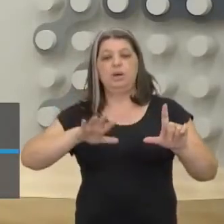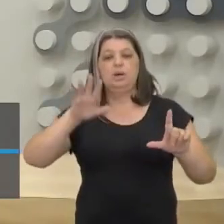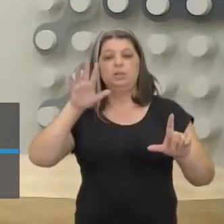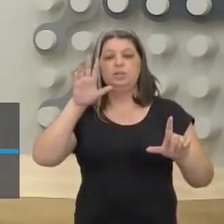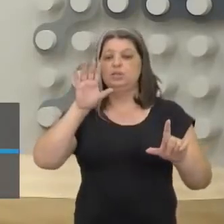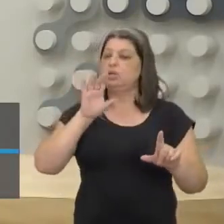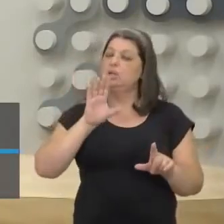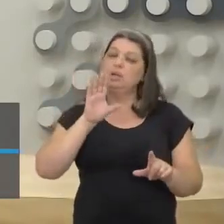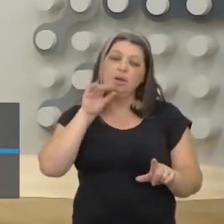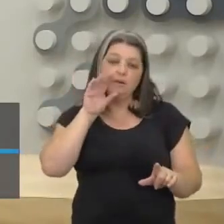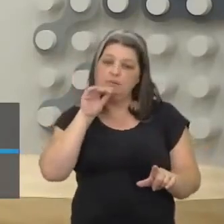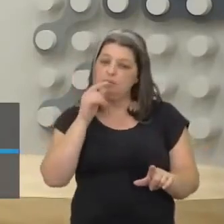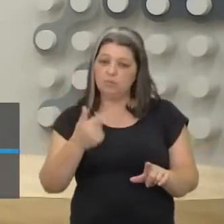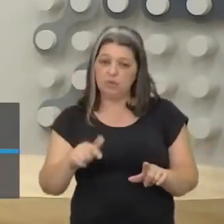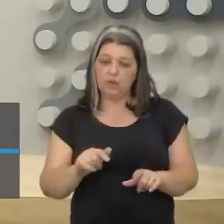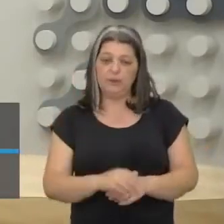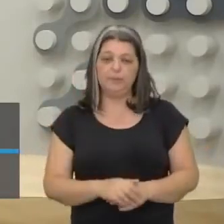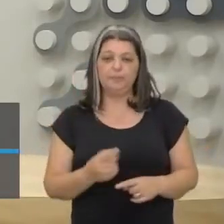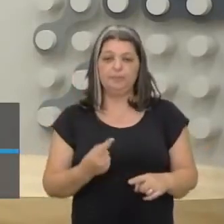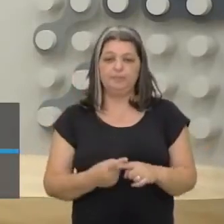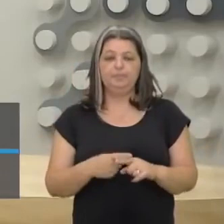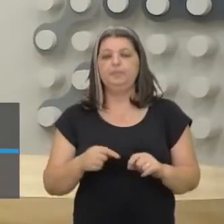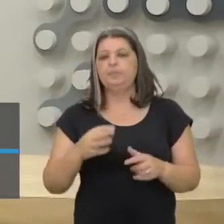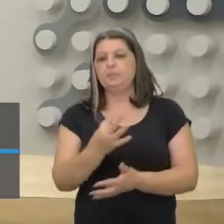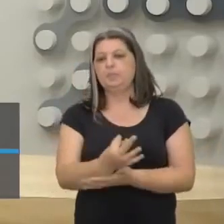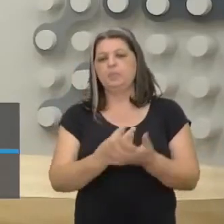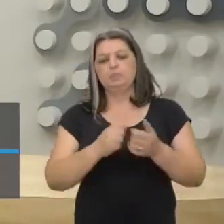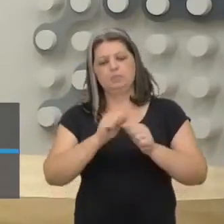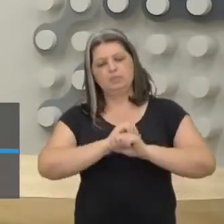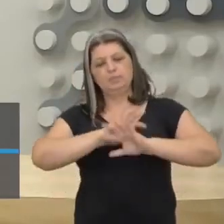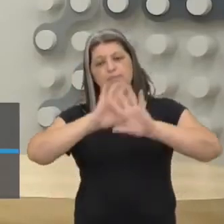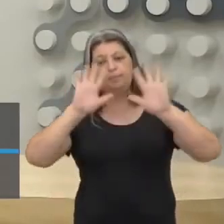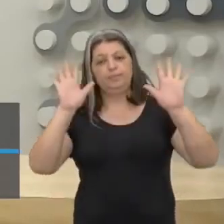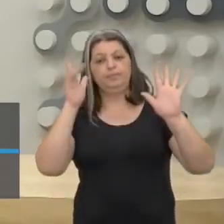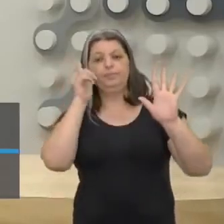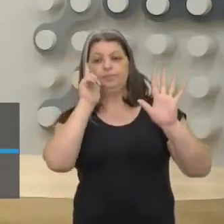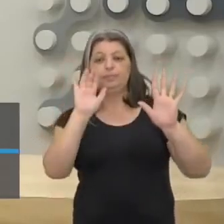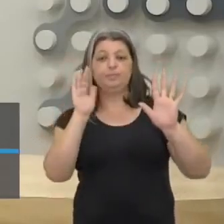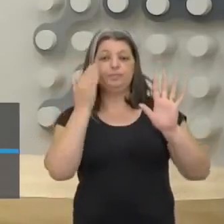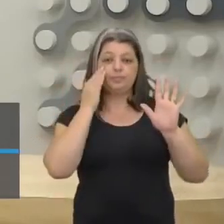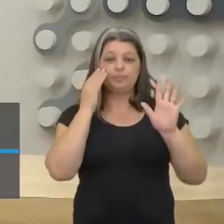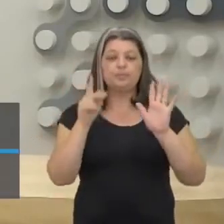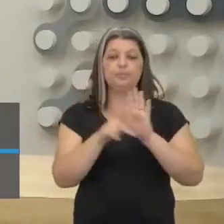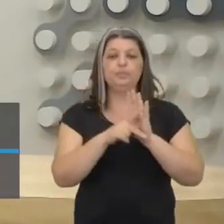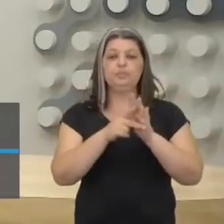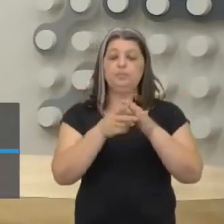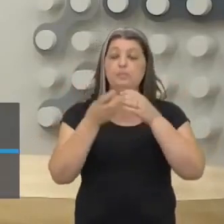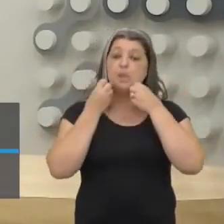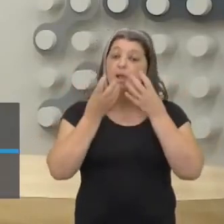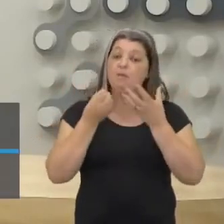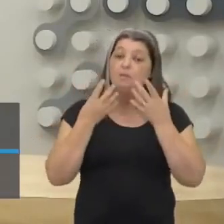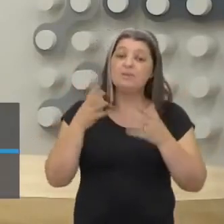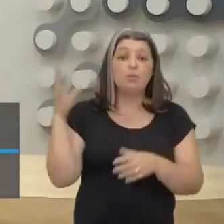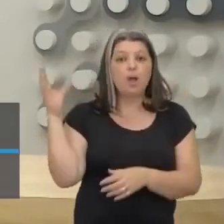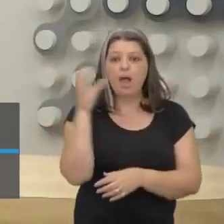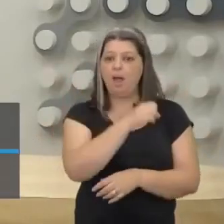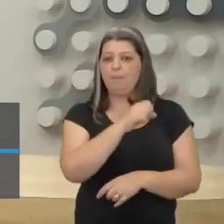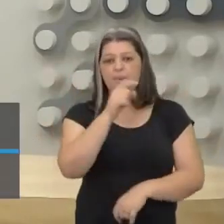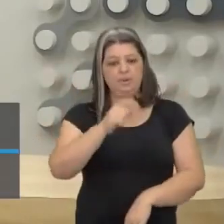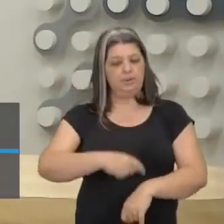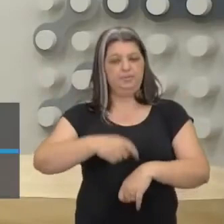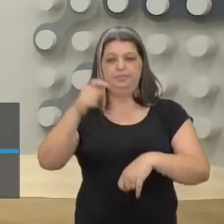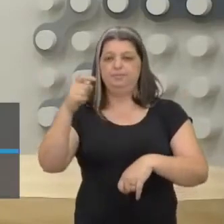gráficos, infográficos, para que o texto fique mais claro, que a gente consiga pegar a informação de uma maneira mais rápida, de uma maneira